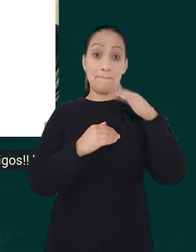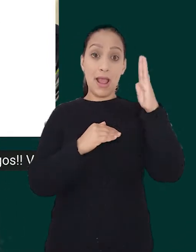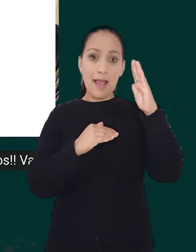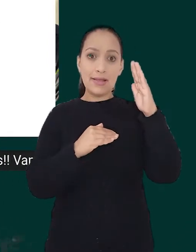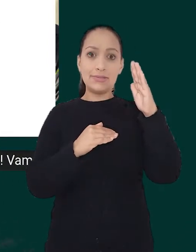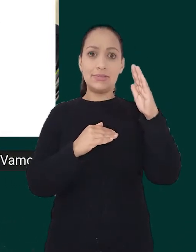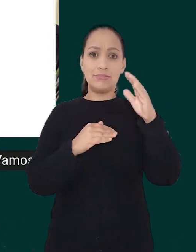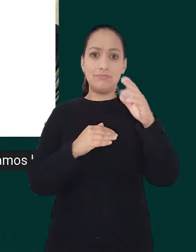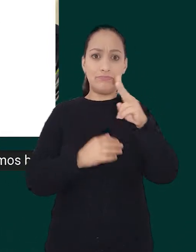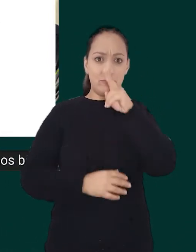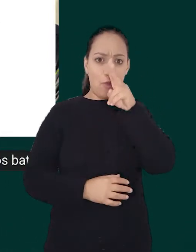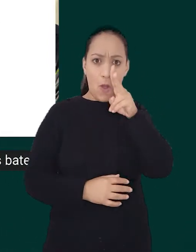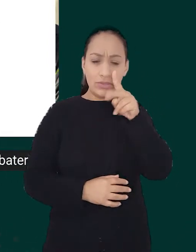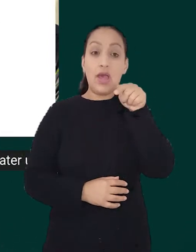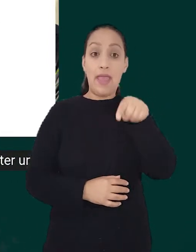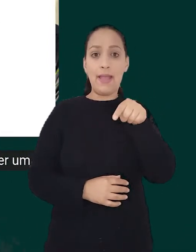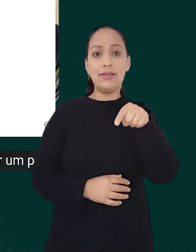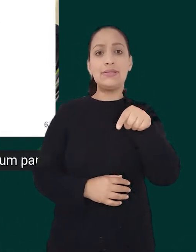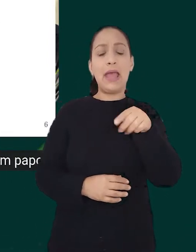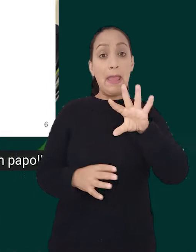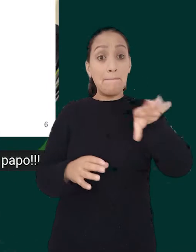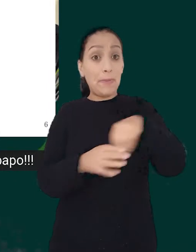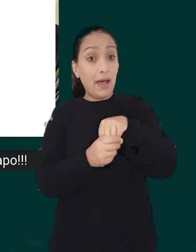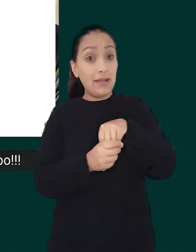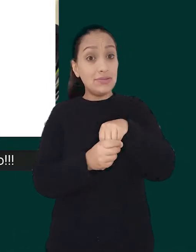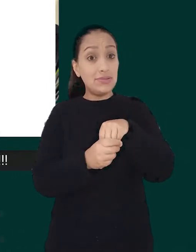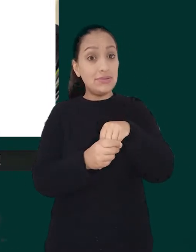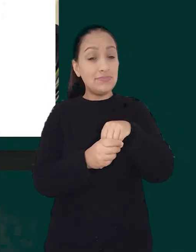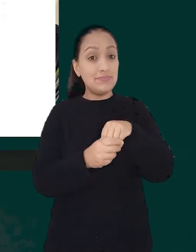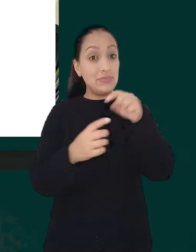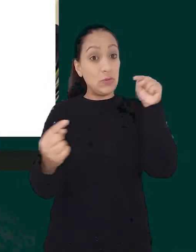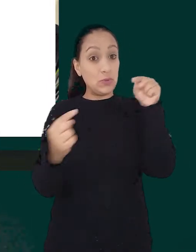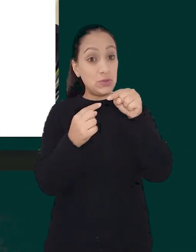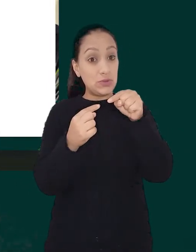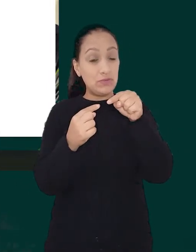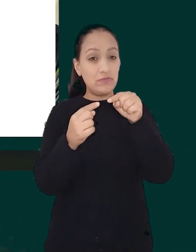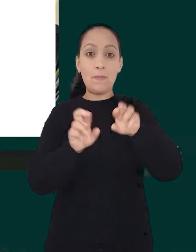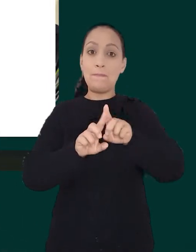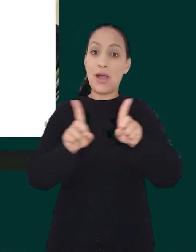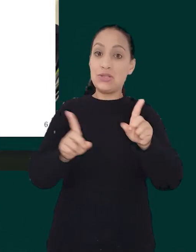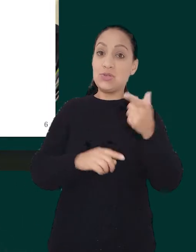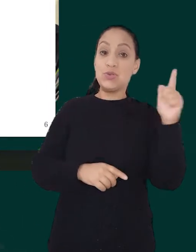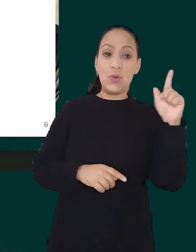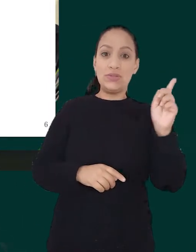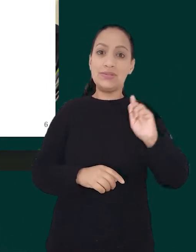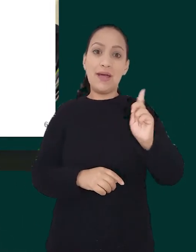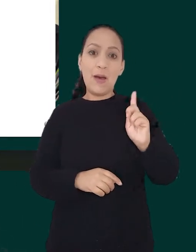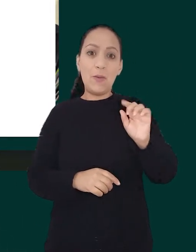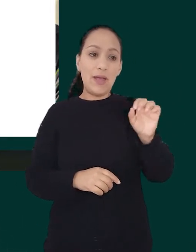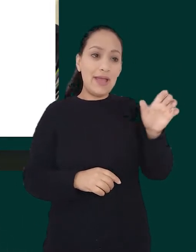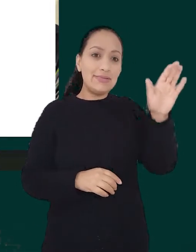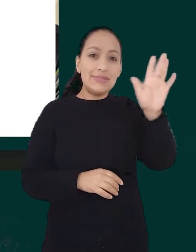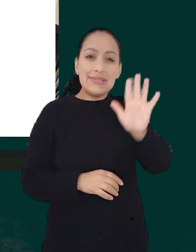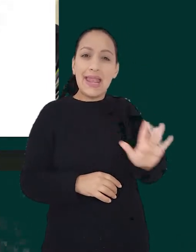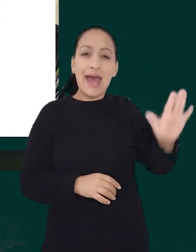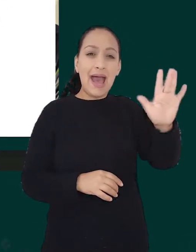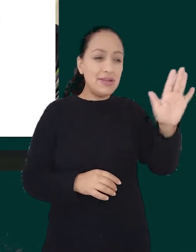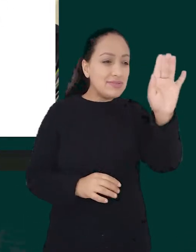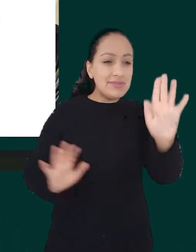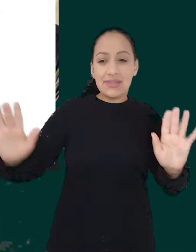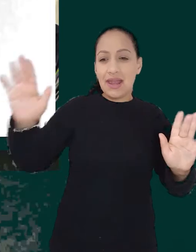dessa missão, não necessariamente os que estão por todo o cenário. Isso vocês devem já ter percebido em alguns jogos,